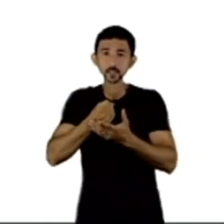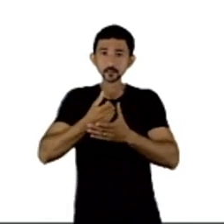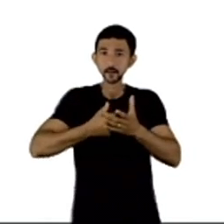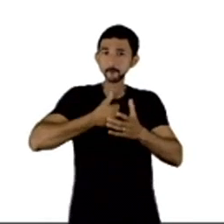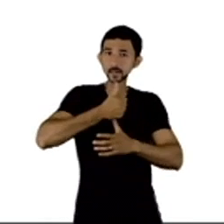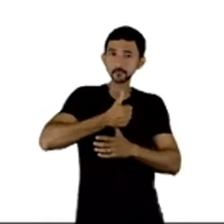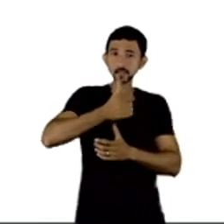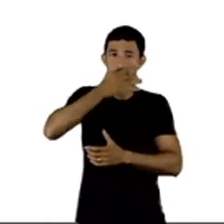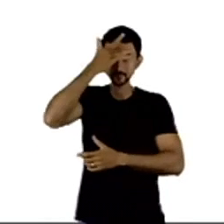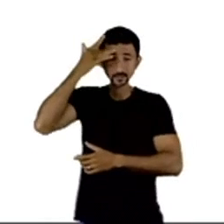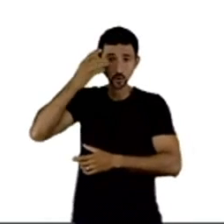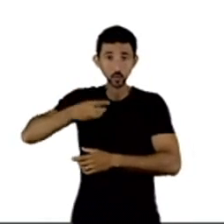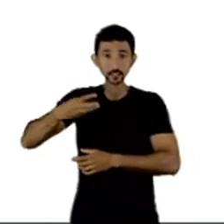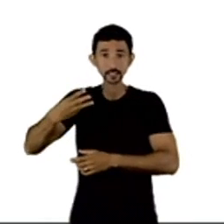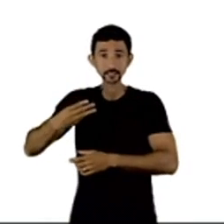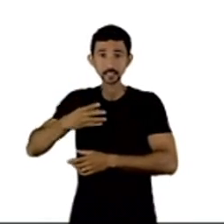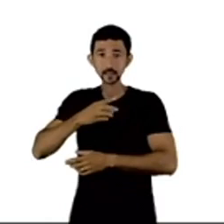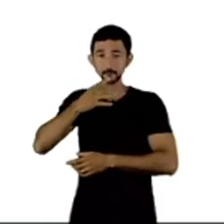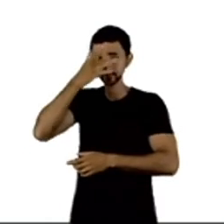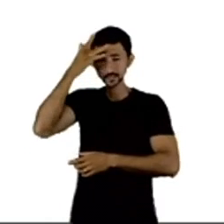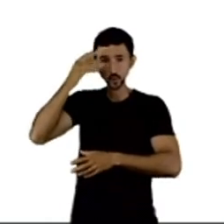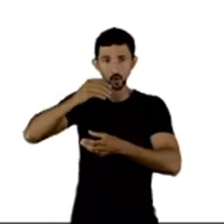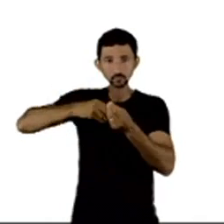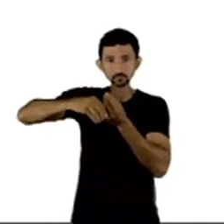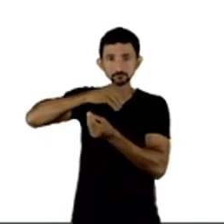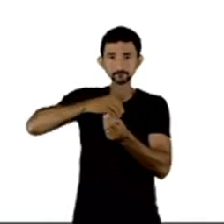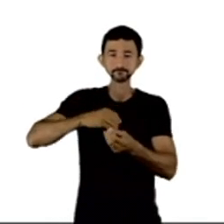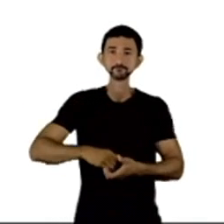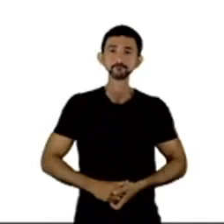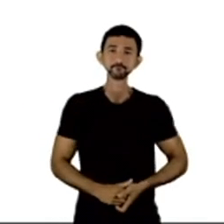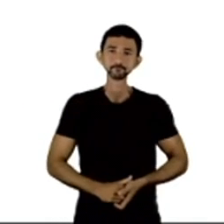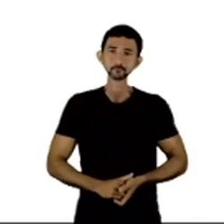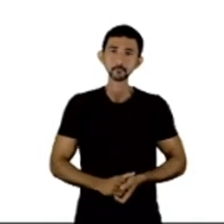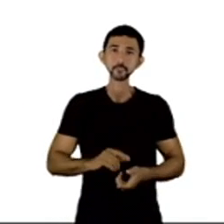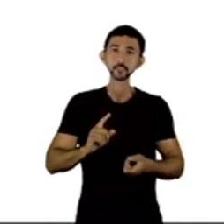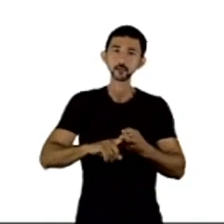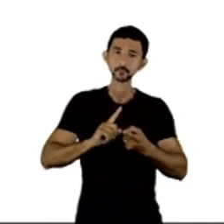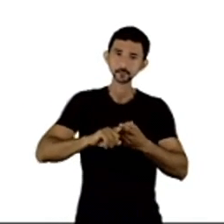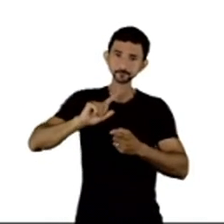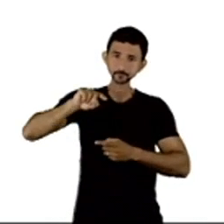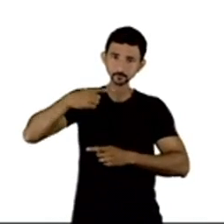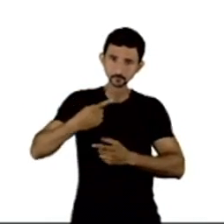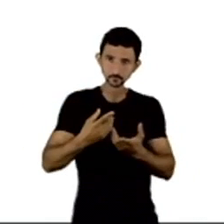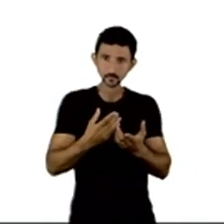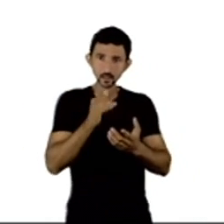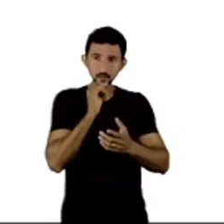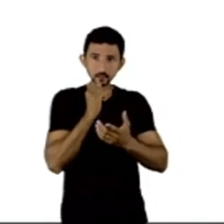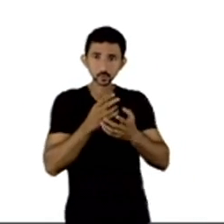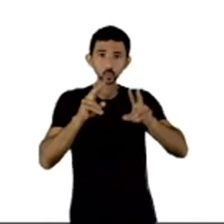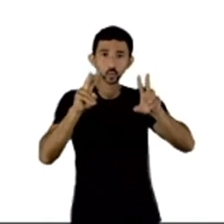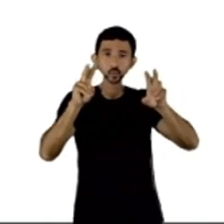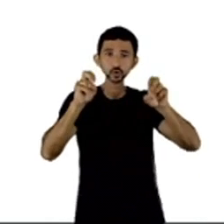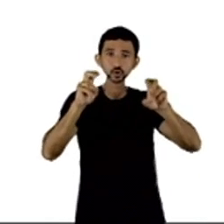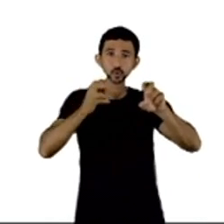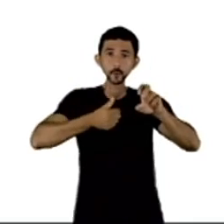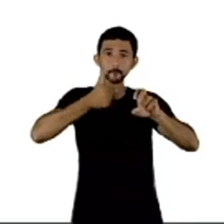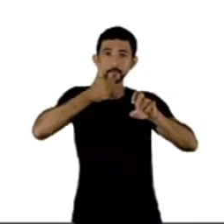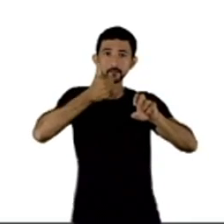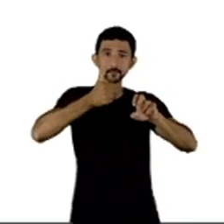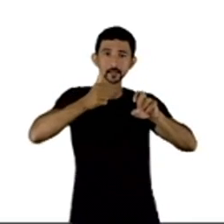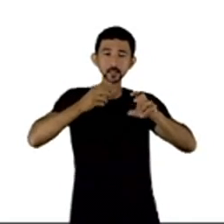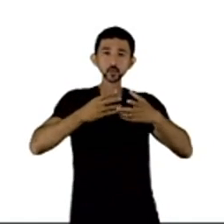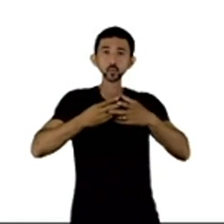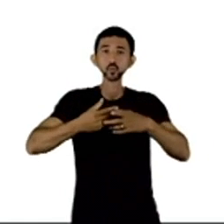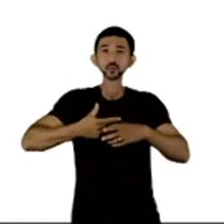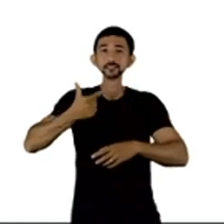primeira e terceira pessoa se misturam. Um outro aspecto diz respeito à presença do título, né,